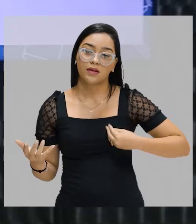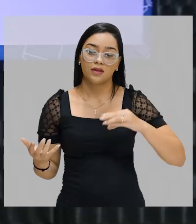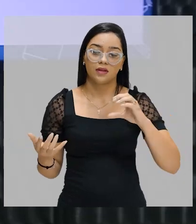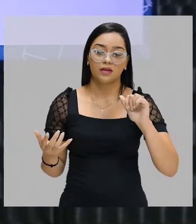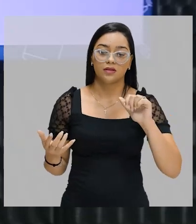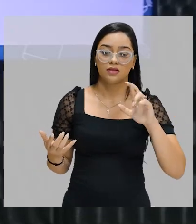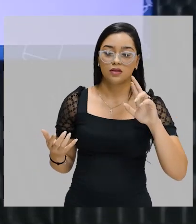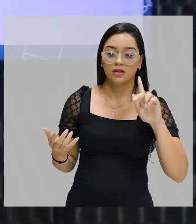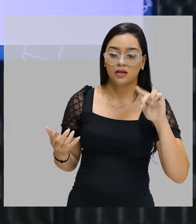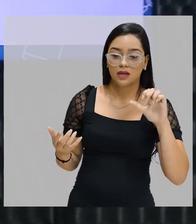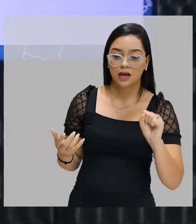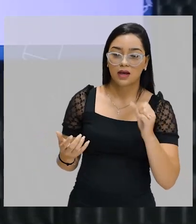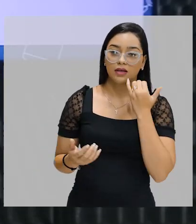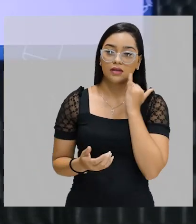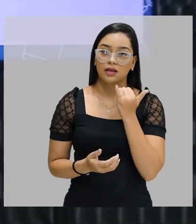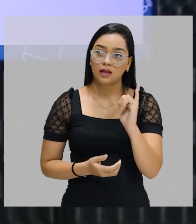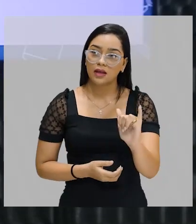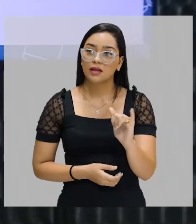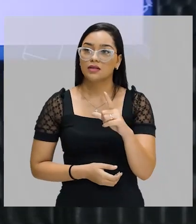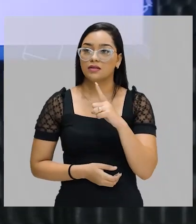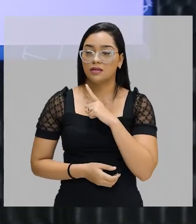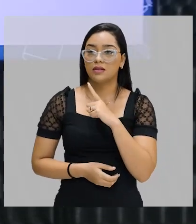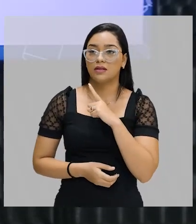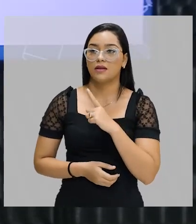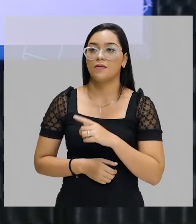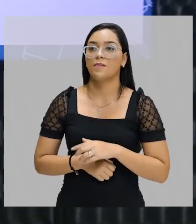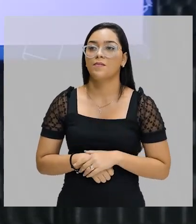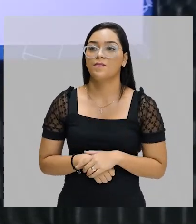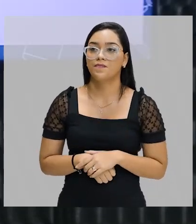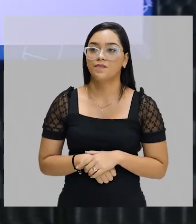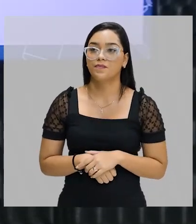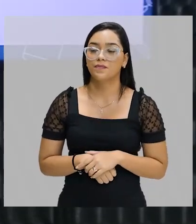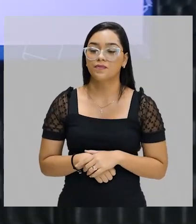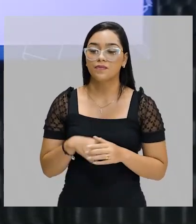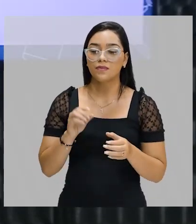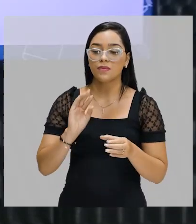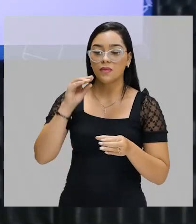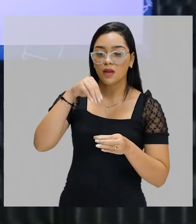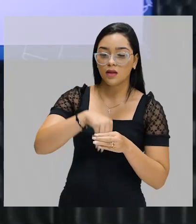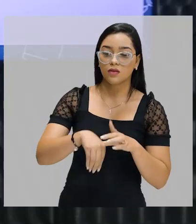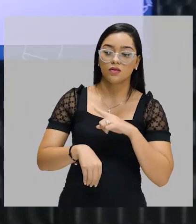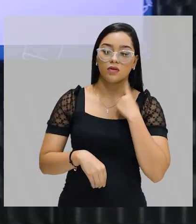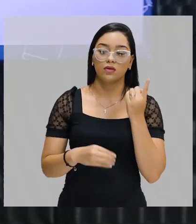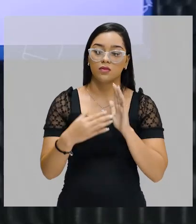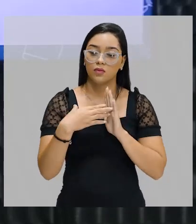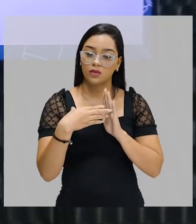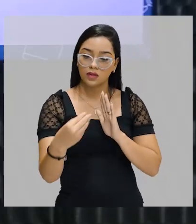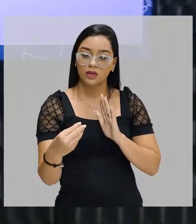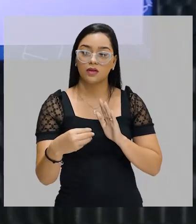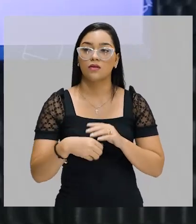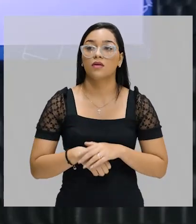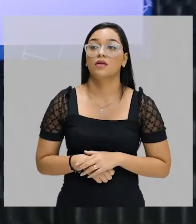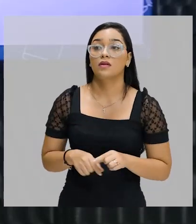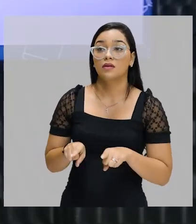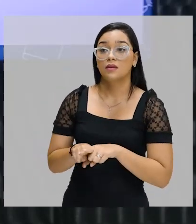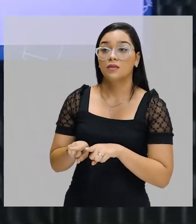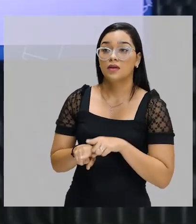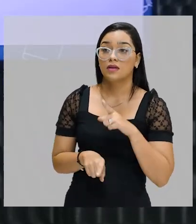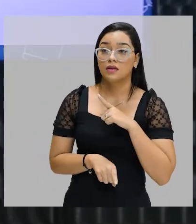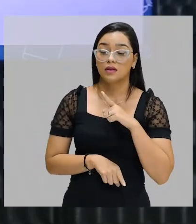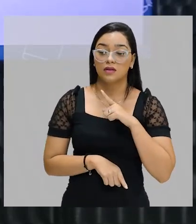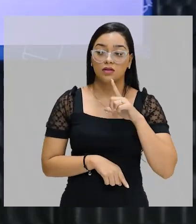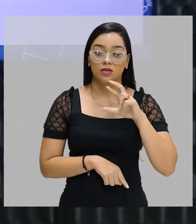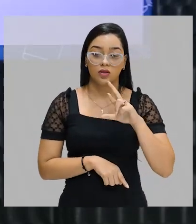cargas elétricas, né? A presença de cargas em geral, tá certo? Dentro do nosso modelo, tá ok? E a partir do modelo atômico